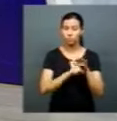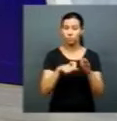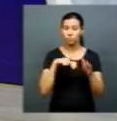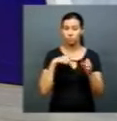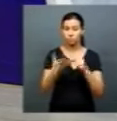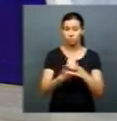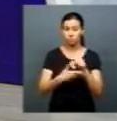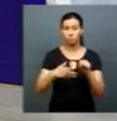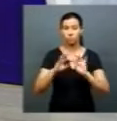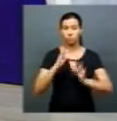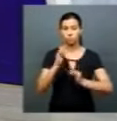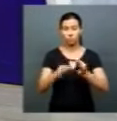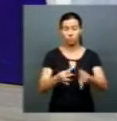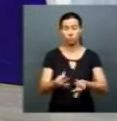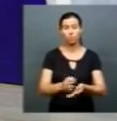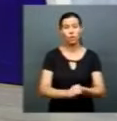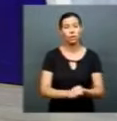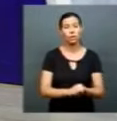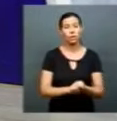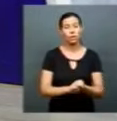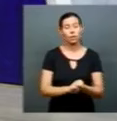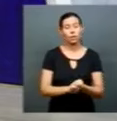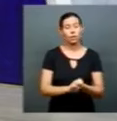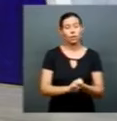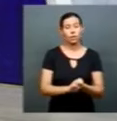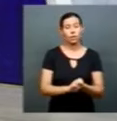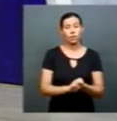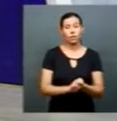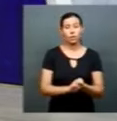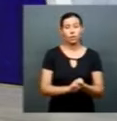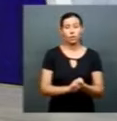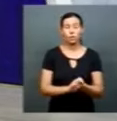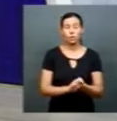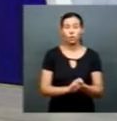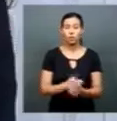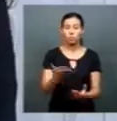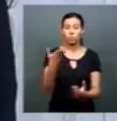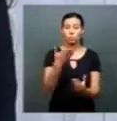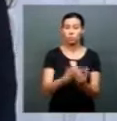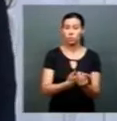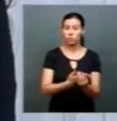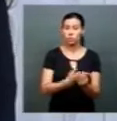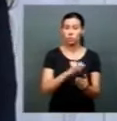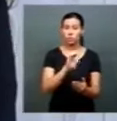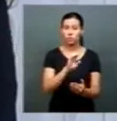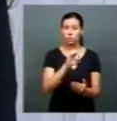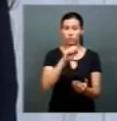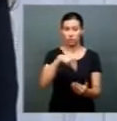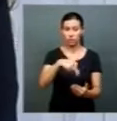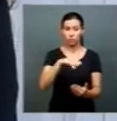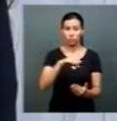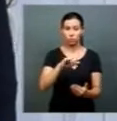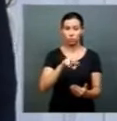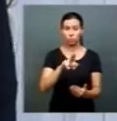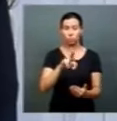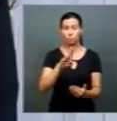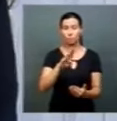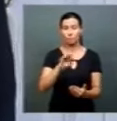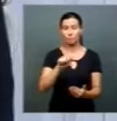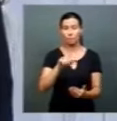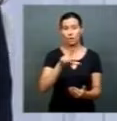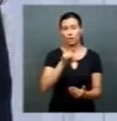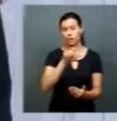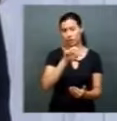tecnológica para fazerem parte do nosso processo de incubação. Então, como a gente é uma universidade, a gente lança um edital.